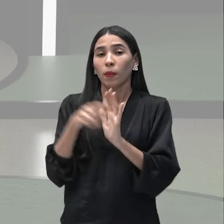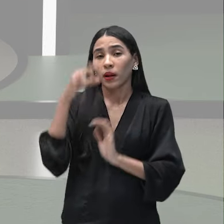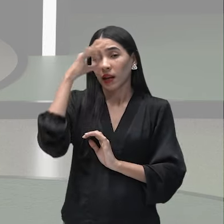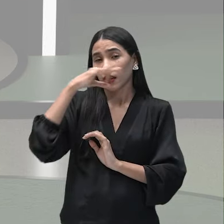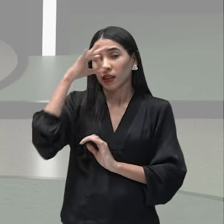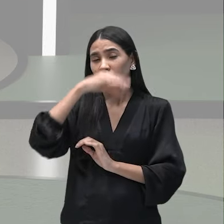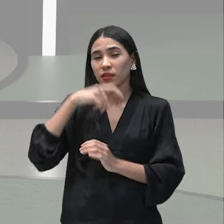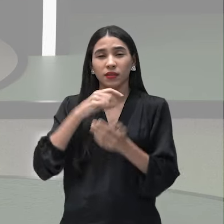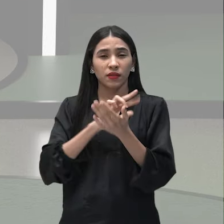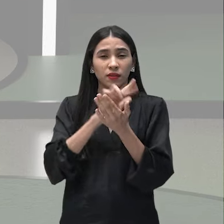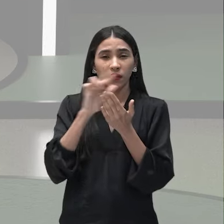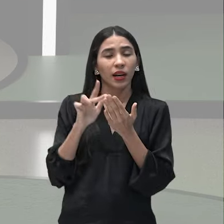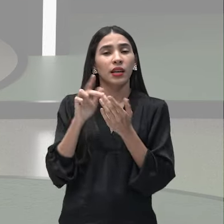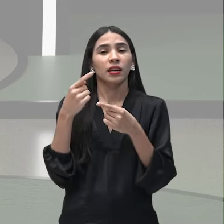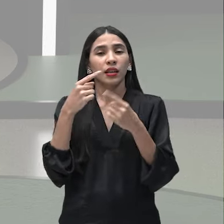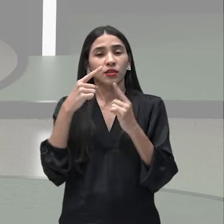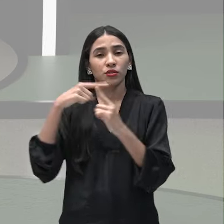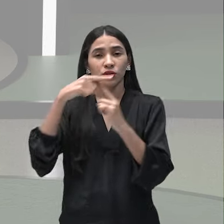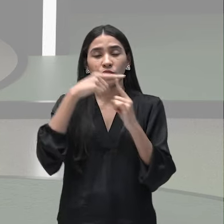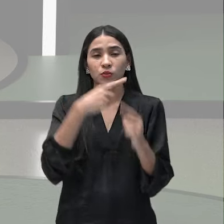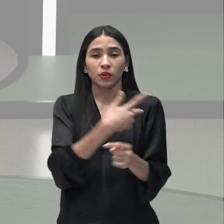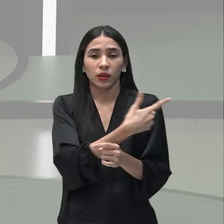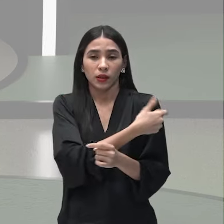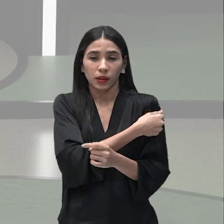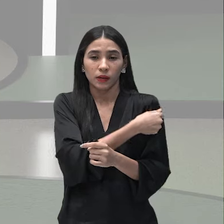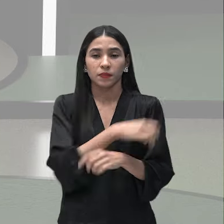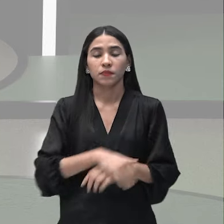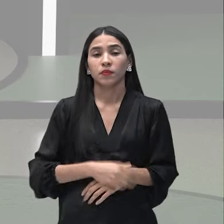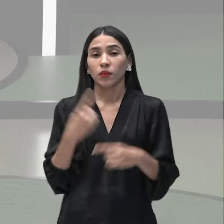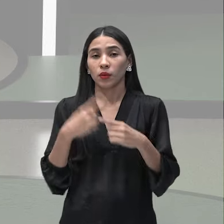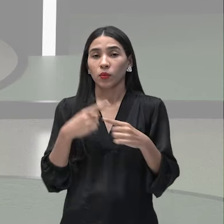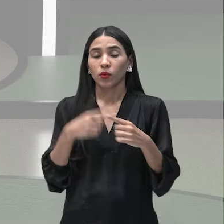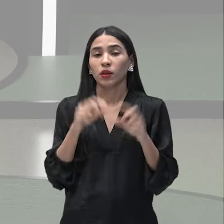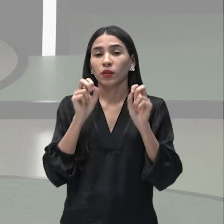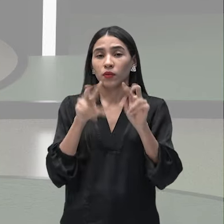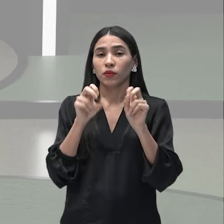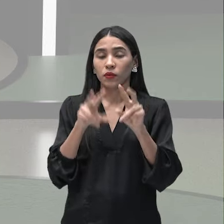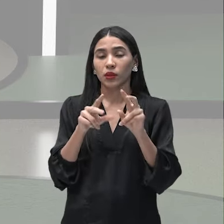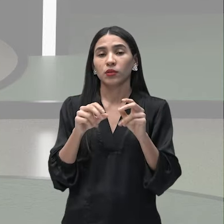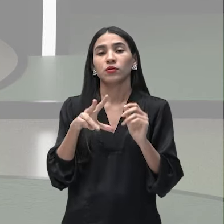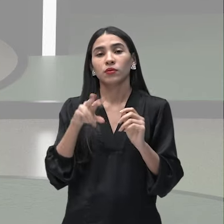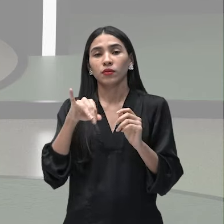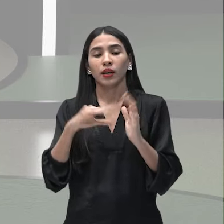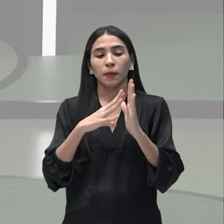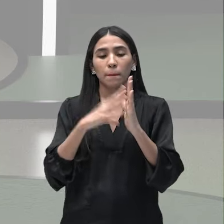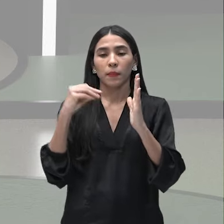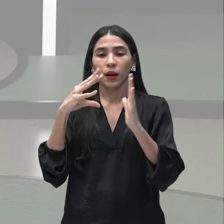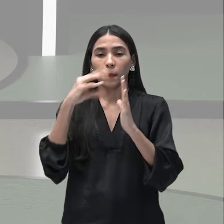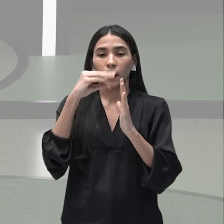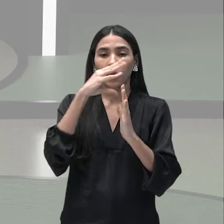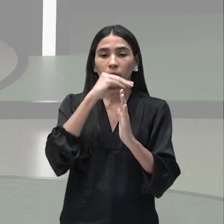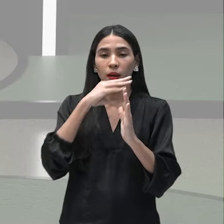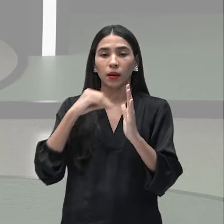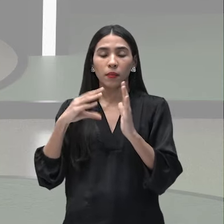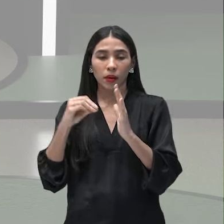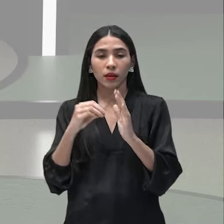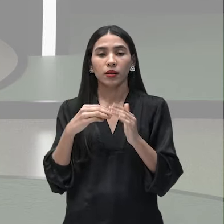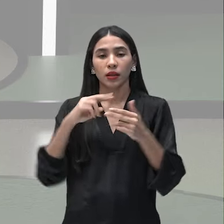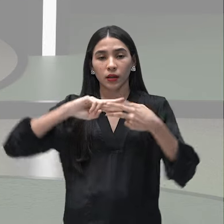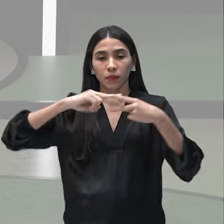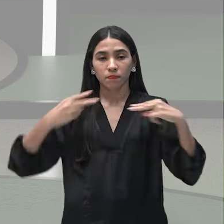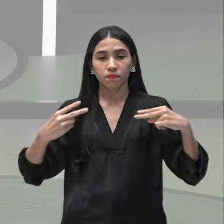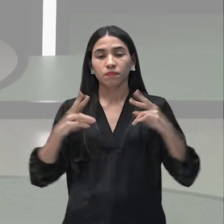vários tipos de vacinas, várias campanhas, porque aquele vírus vai sofrendo mutação, vai modificando seu material genético